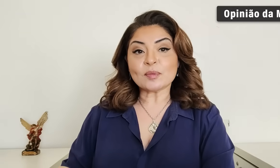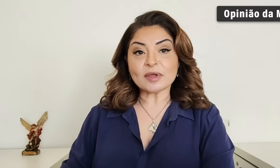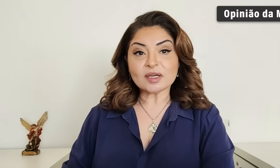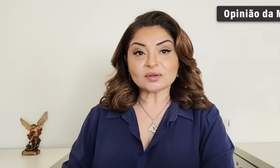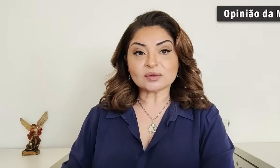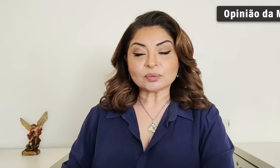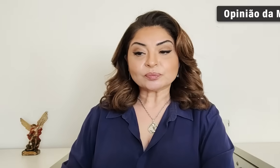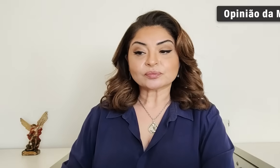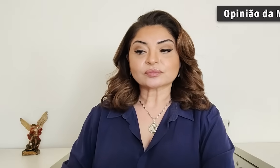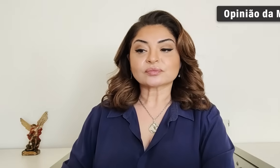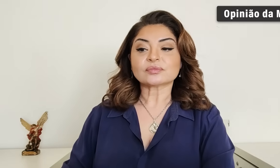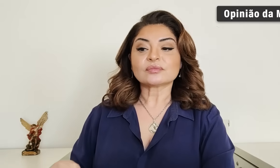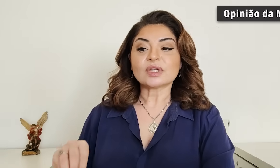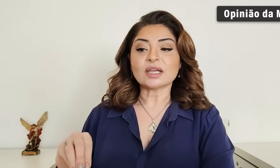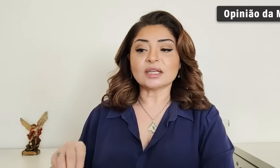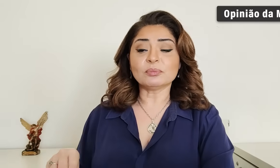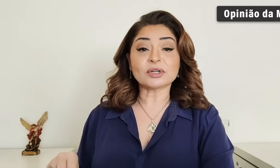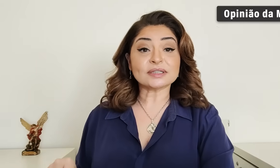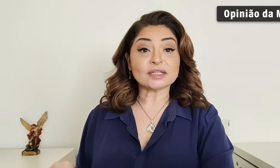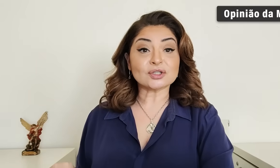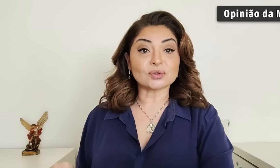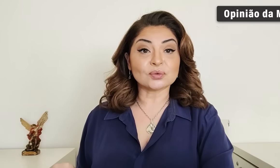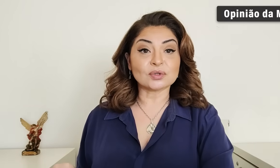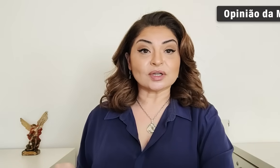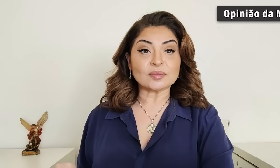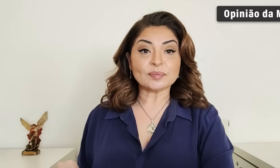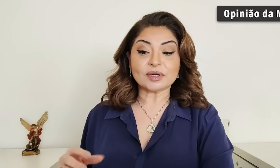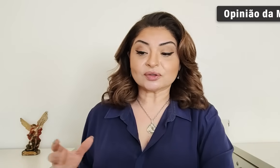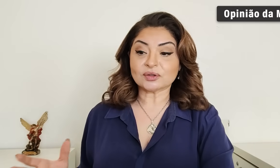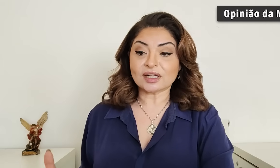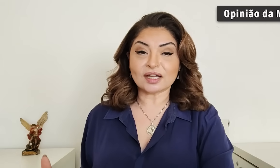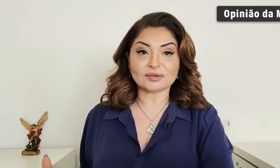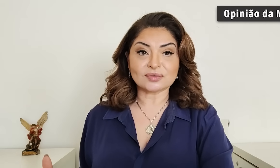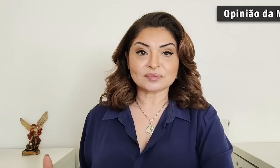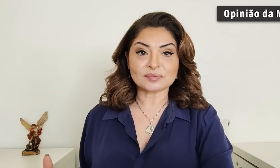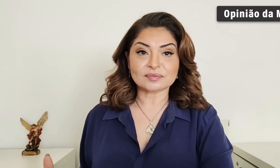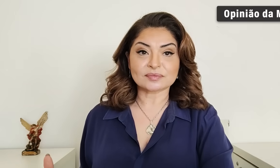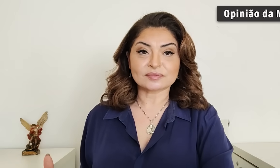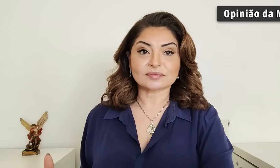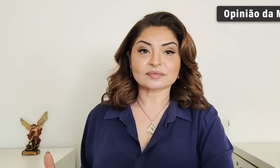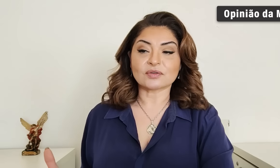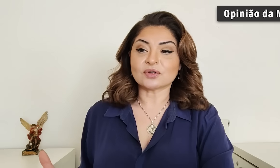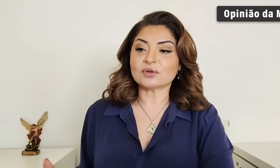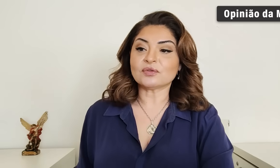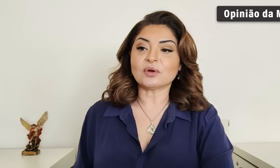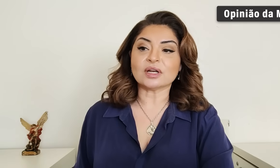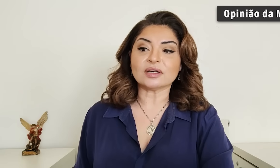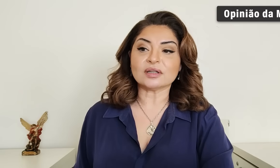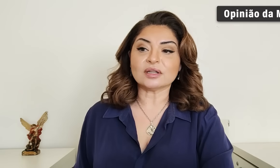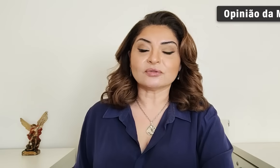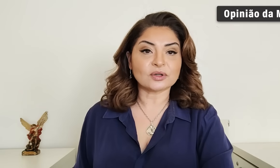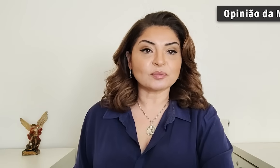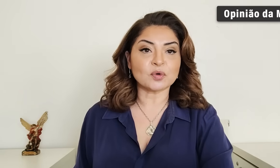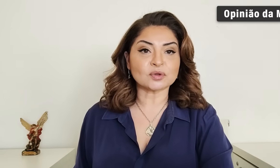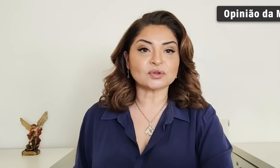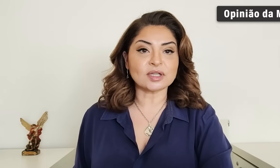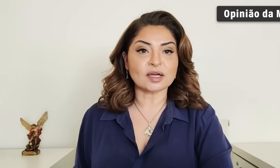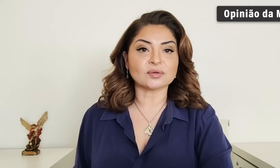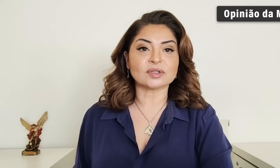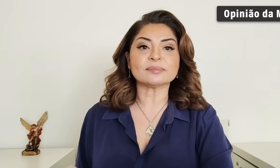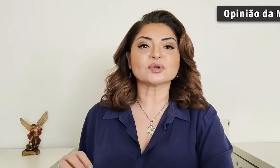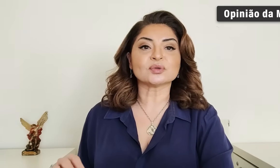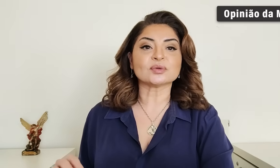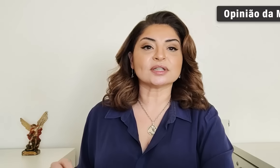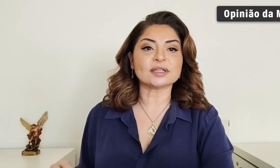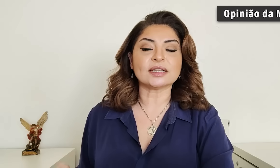Houve um momento em que o presidente Lula, pressionado, virou e falou, olha, eu fiquei um pouco